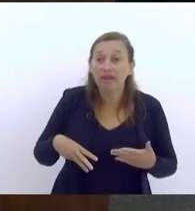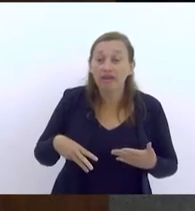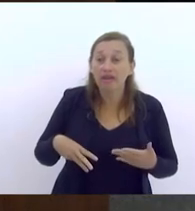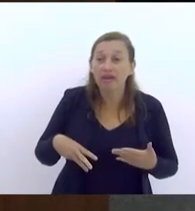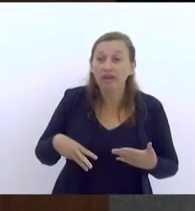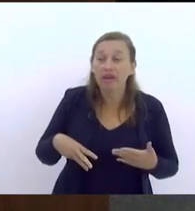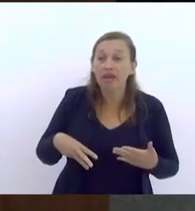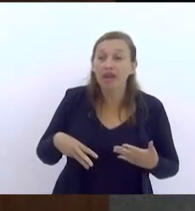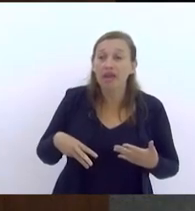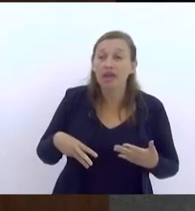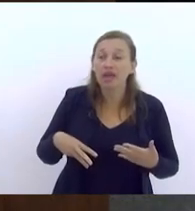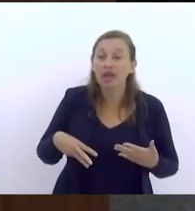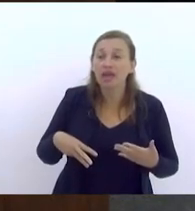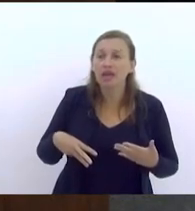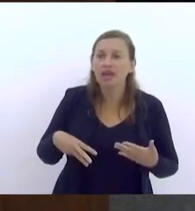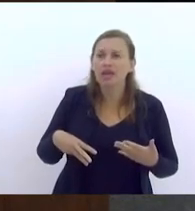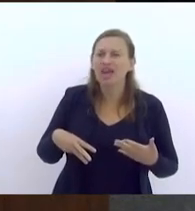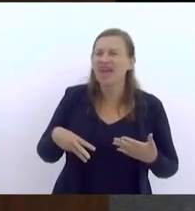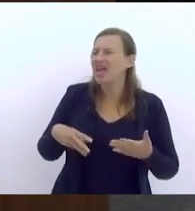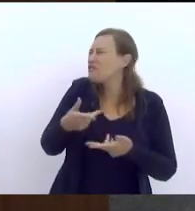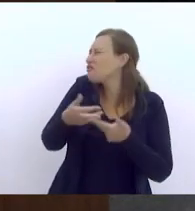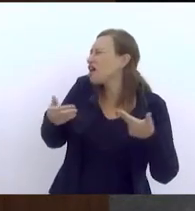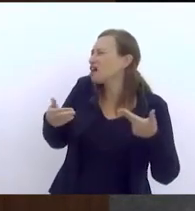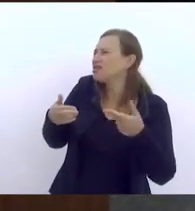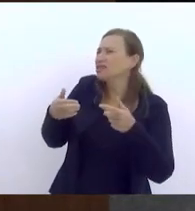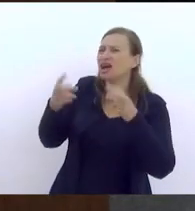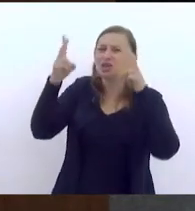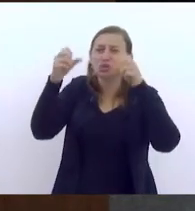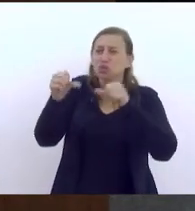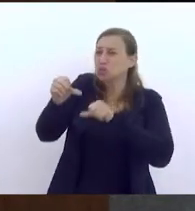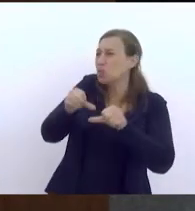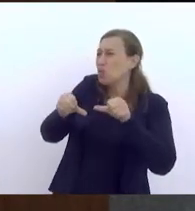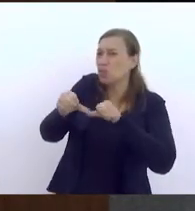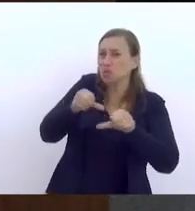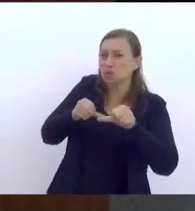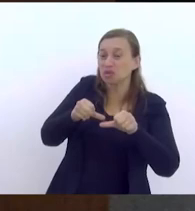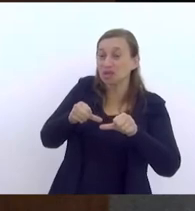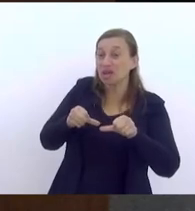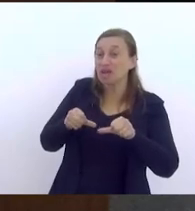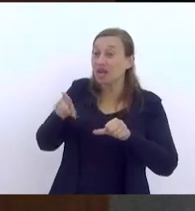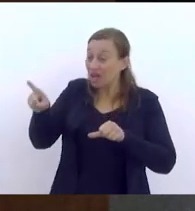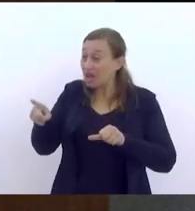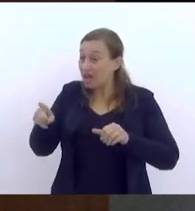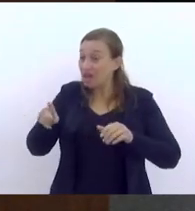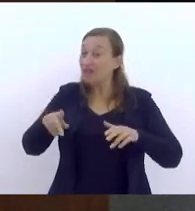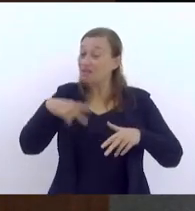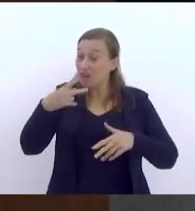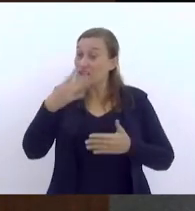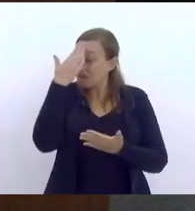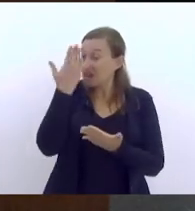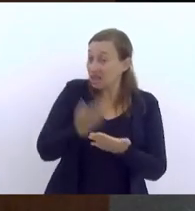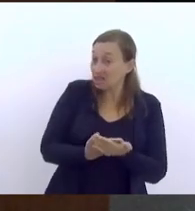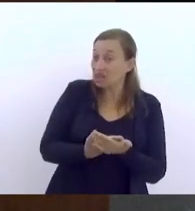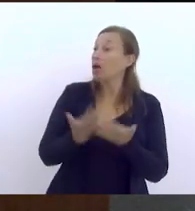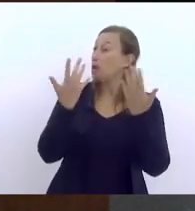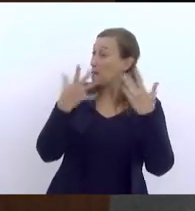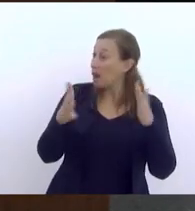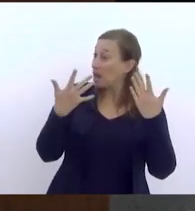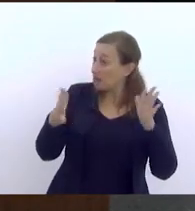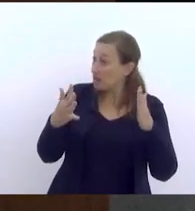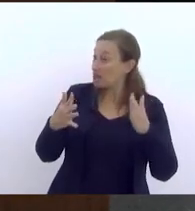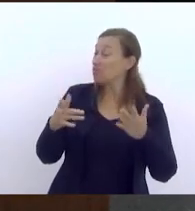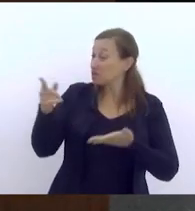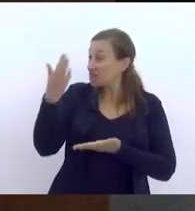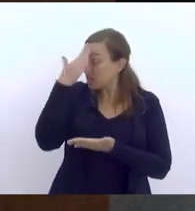Ou seja, é muita contradição. Ele está se manifestando a partir do que ele acredita. Parabéns, nós defendemos essa